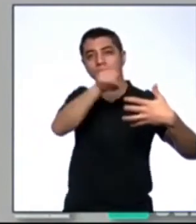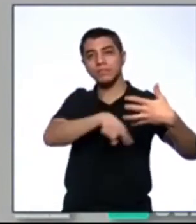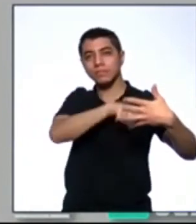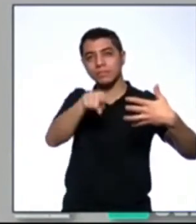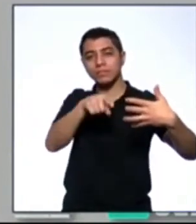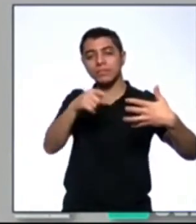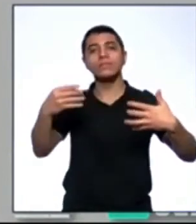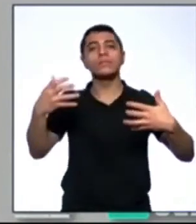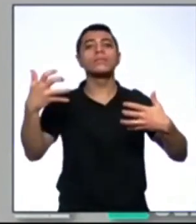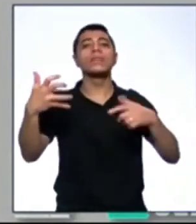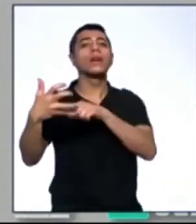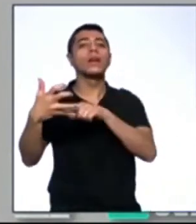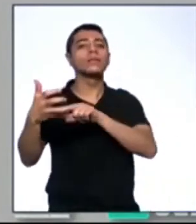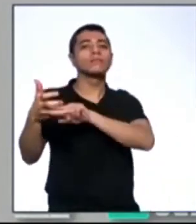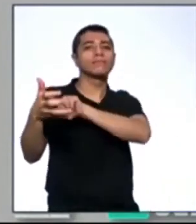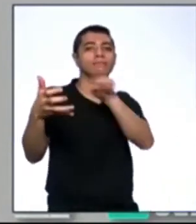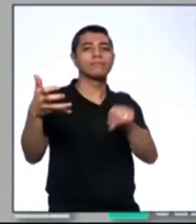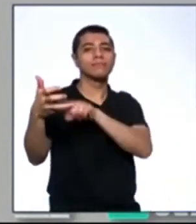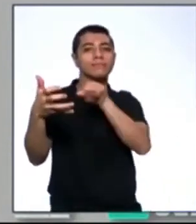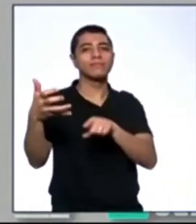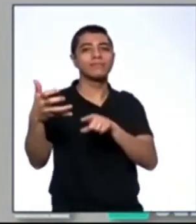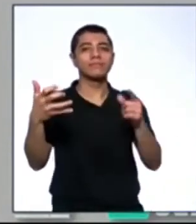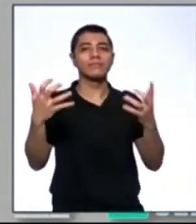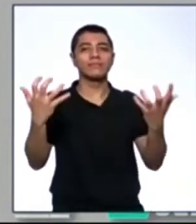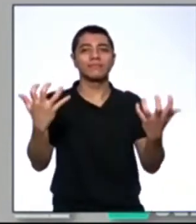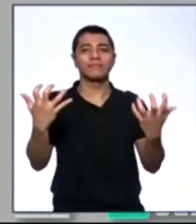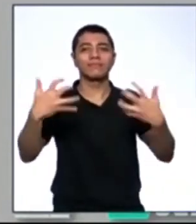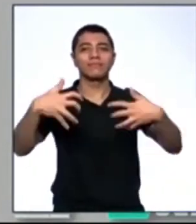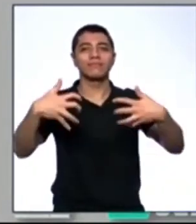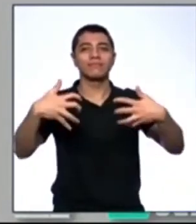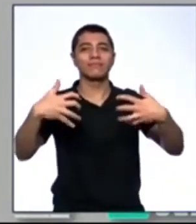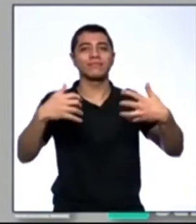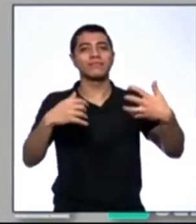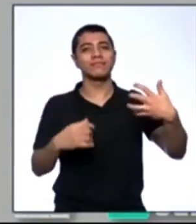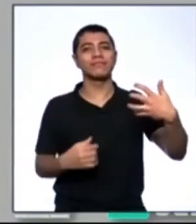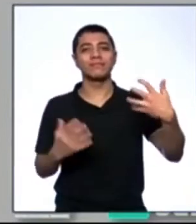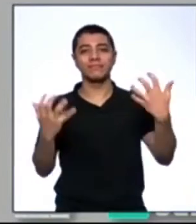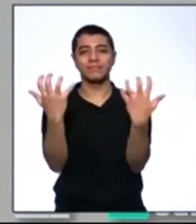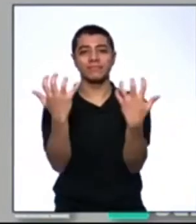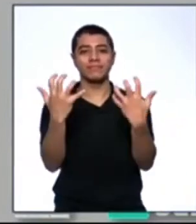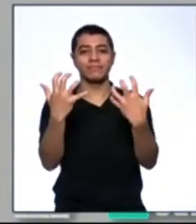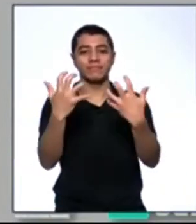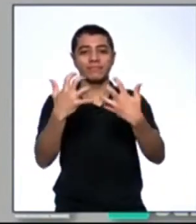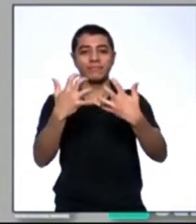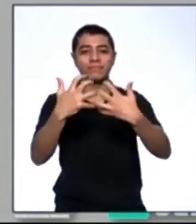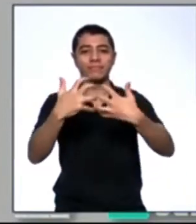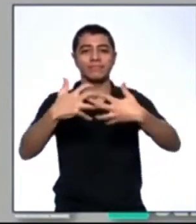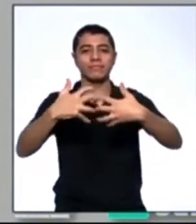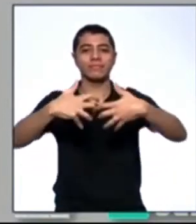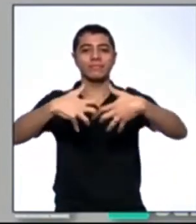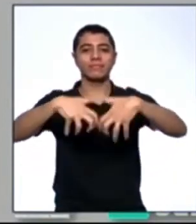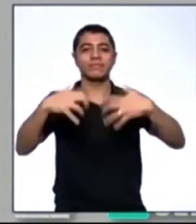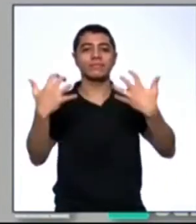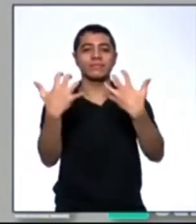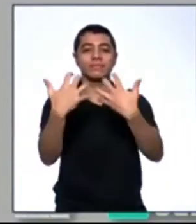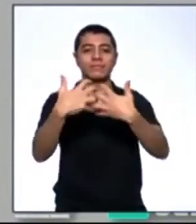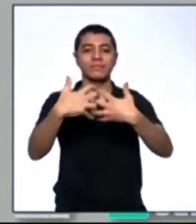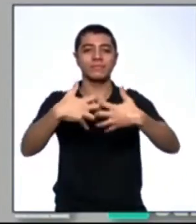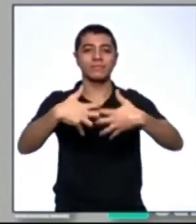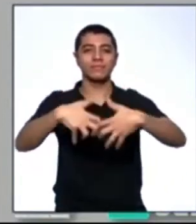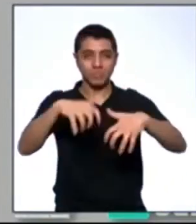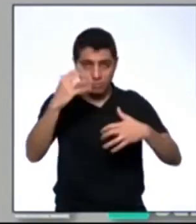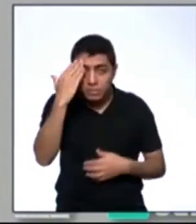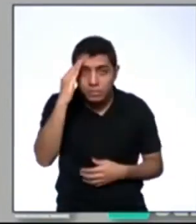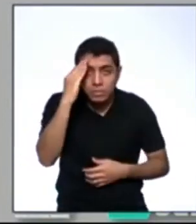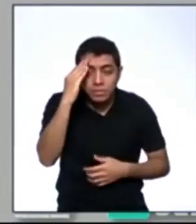sentido anti-horário. De propósito, eu construí a engrenagem A com o dobro do número de dentes da